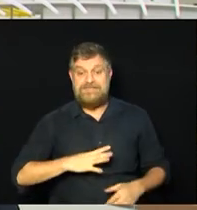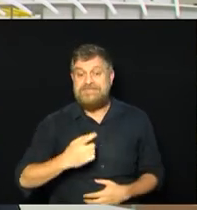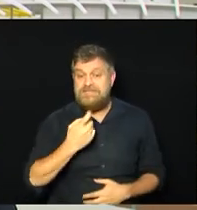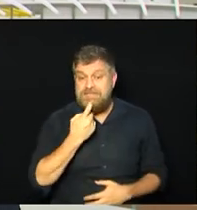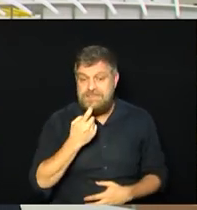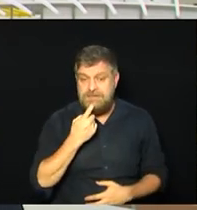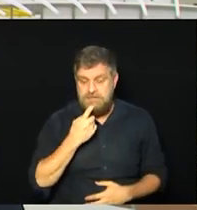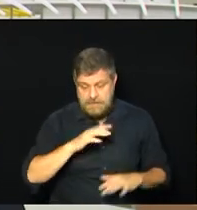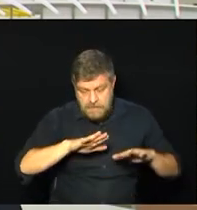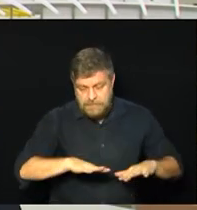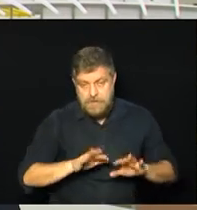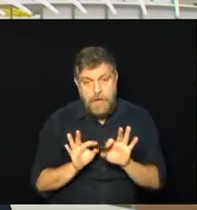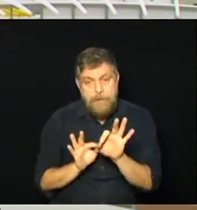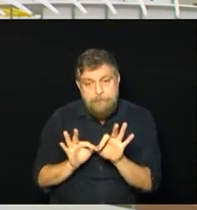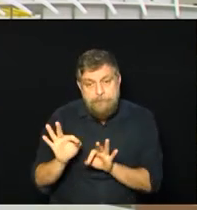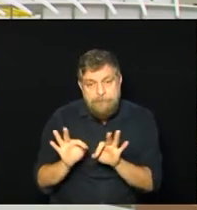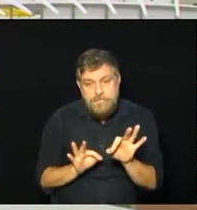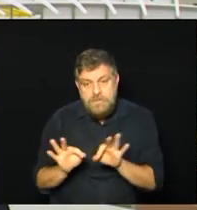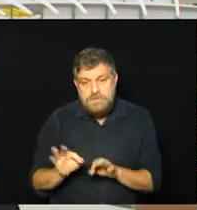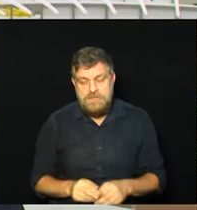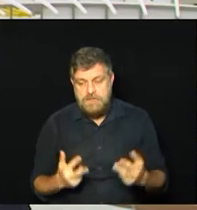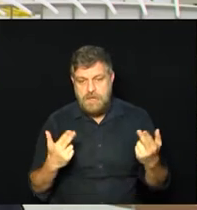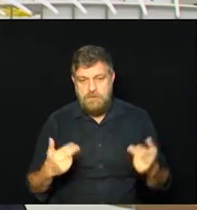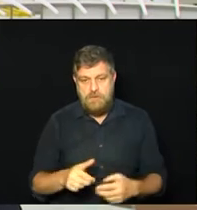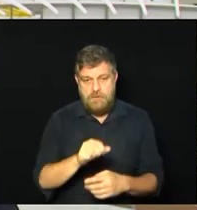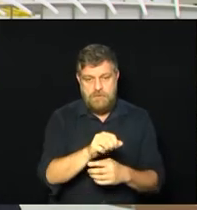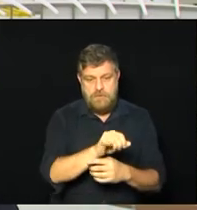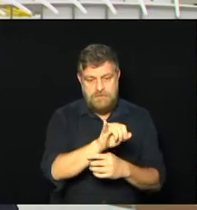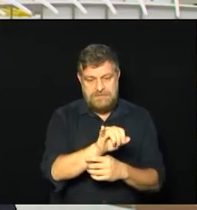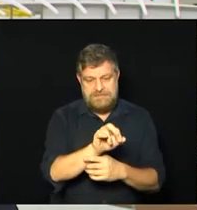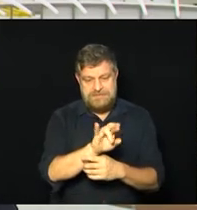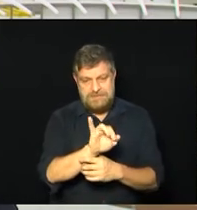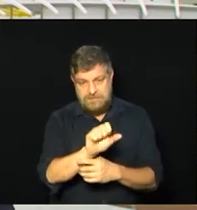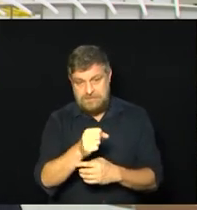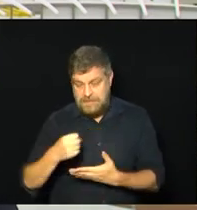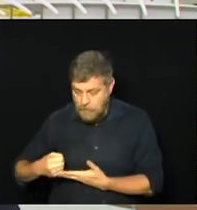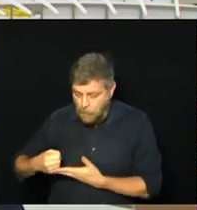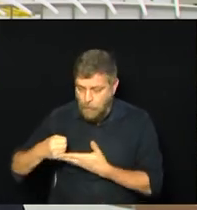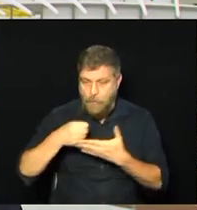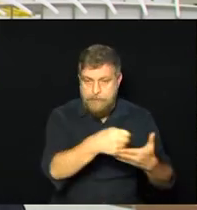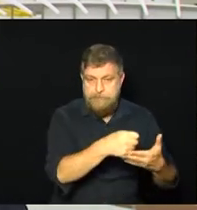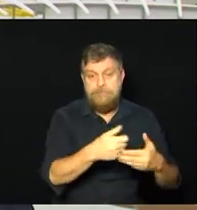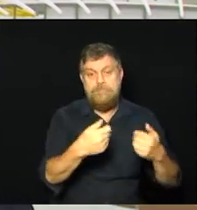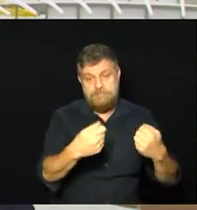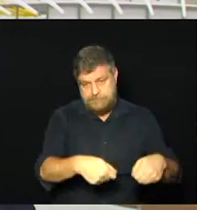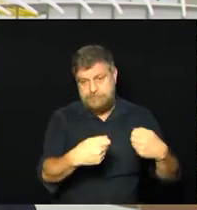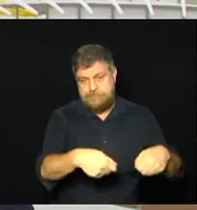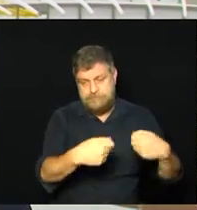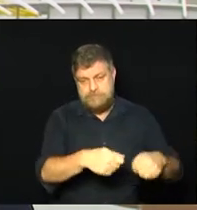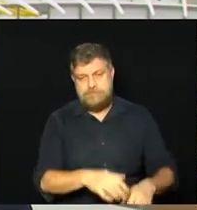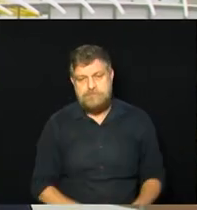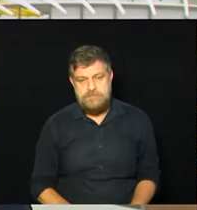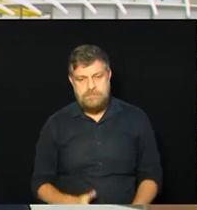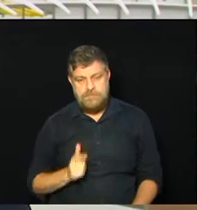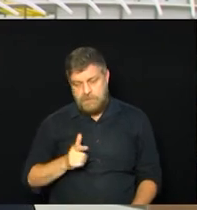Campinas, né, para projetos como um Sirius, por exemplo, eventualmente precisa de um apoio, né, vamos dizer assim,